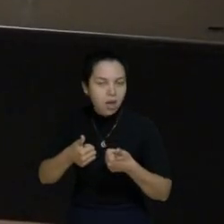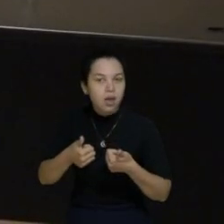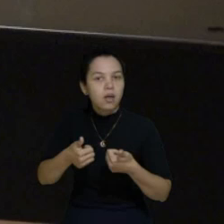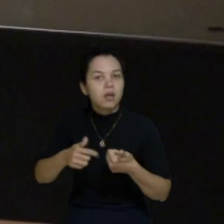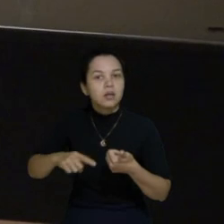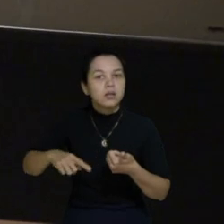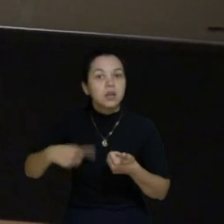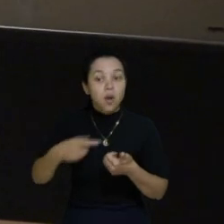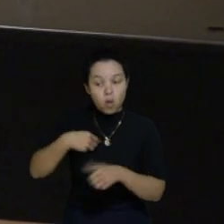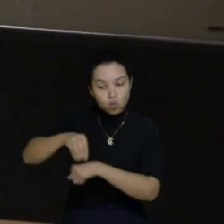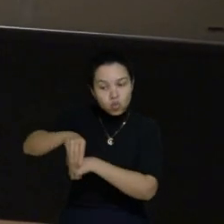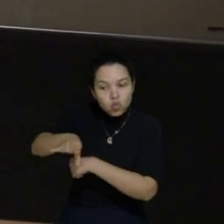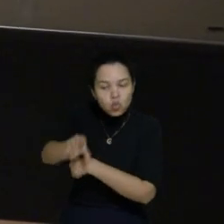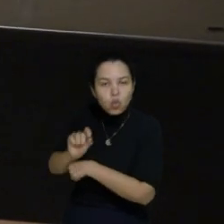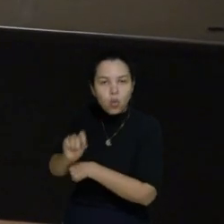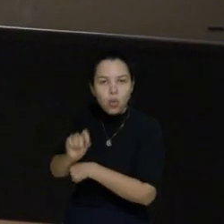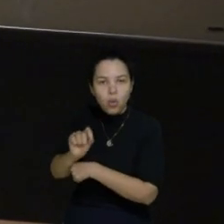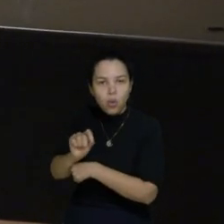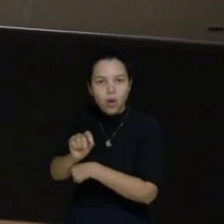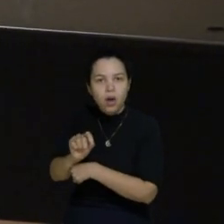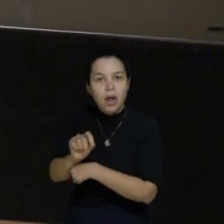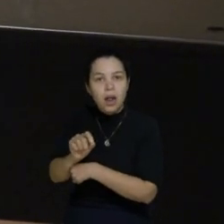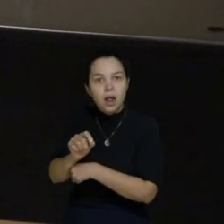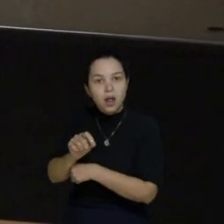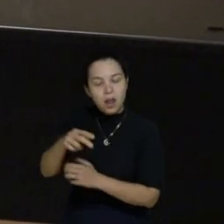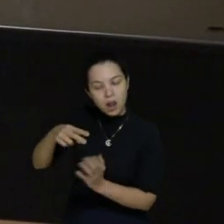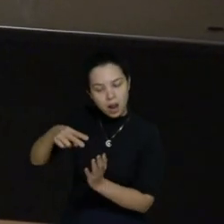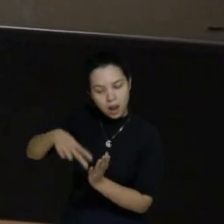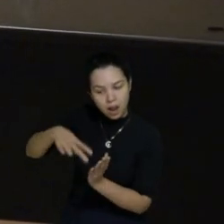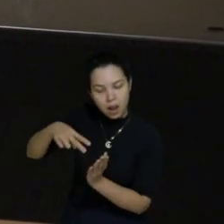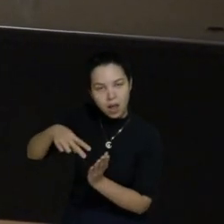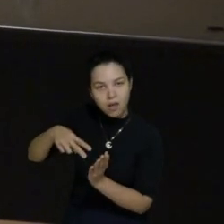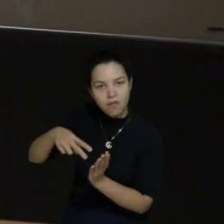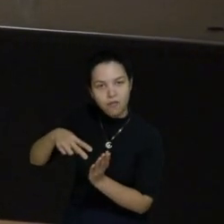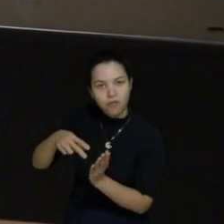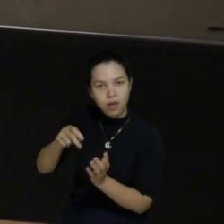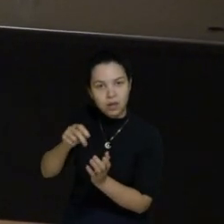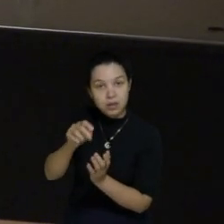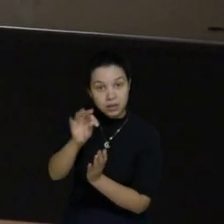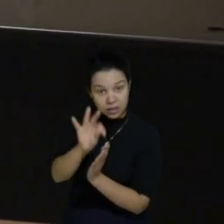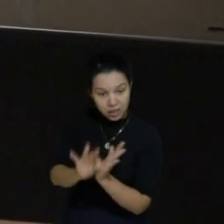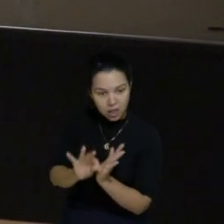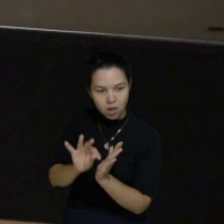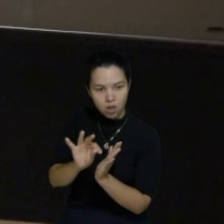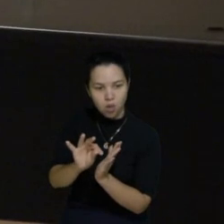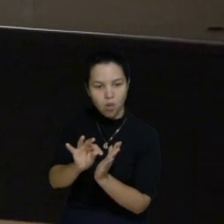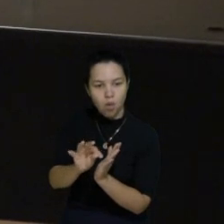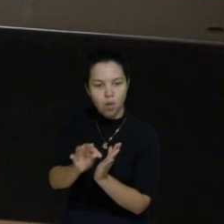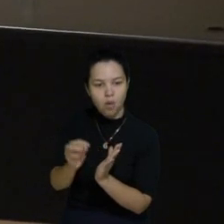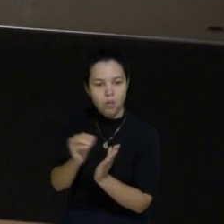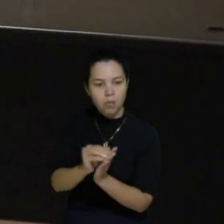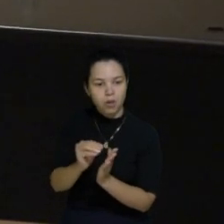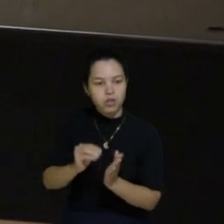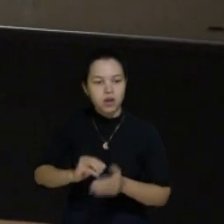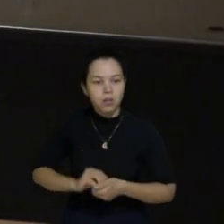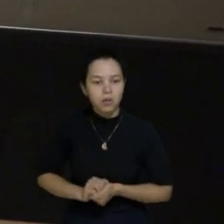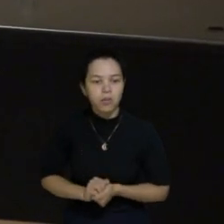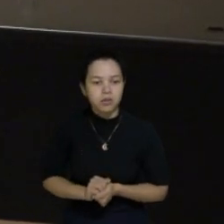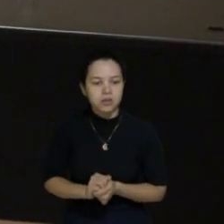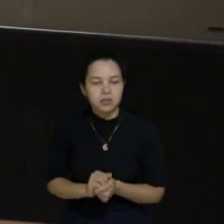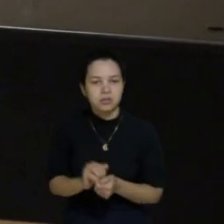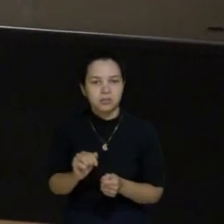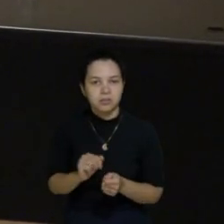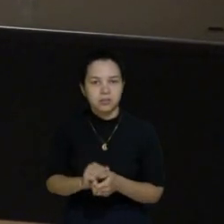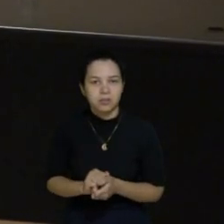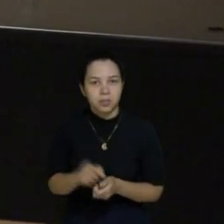dica que eu dou é assim lê o eh faz o texto grava o texto no celular primeiro Fala pro